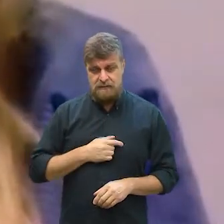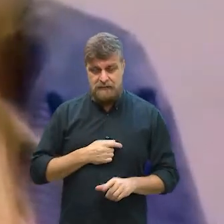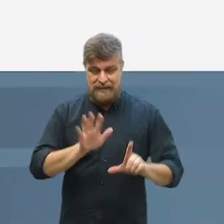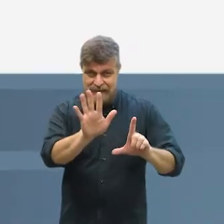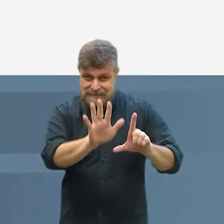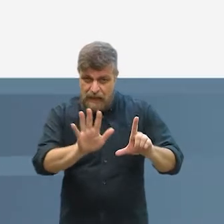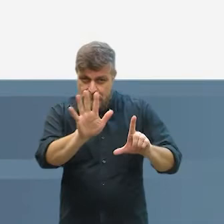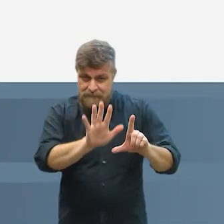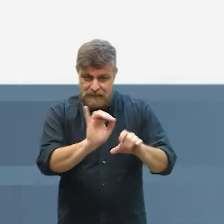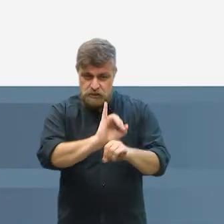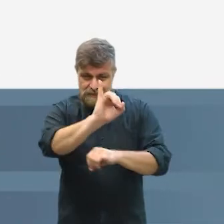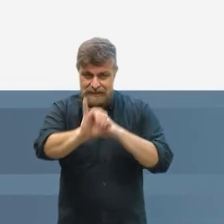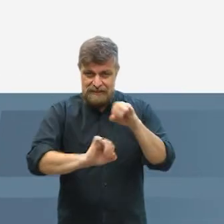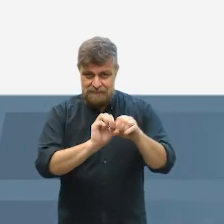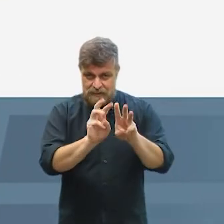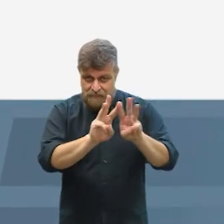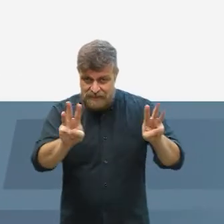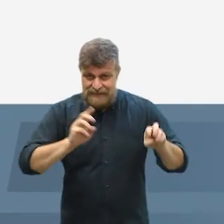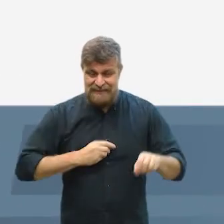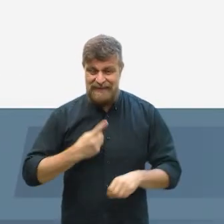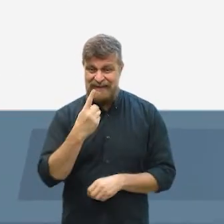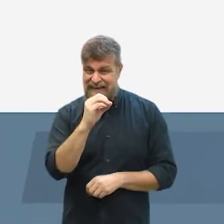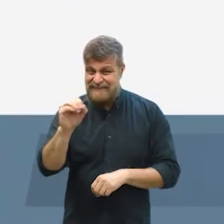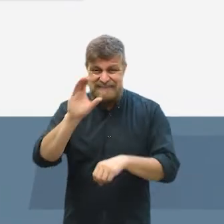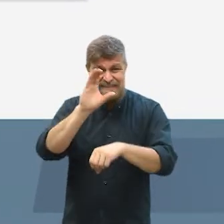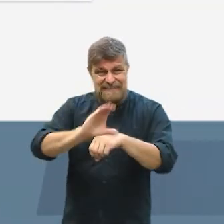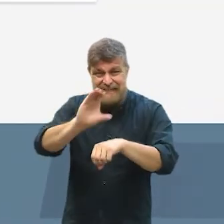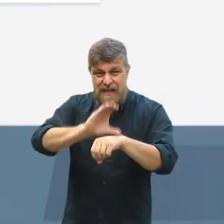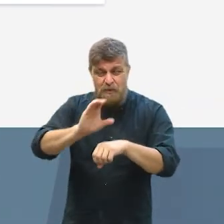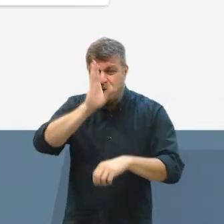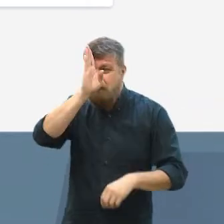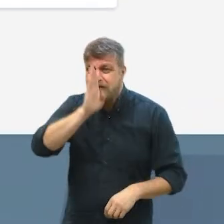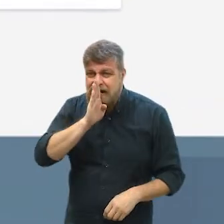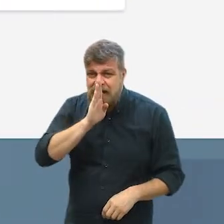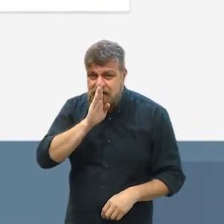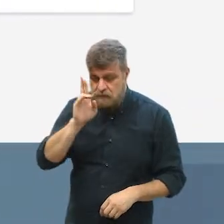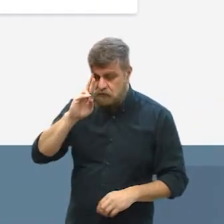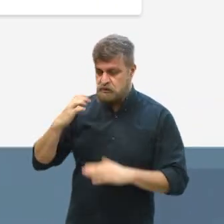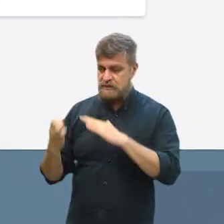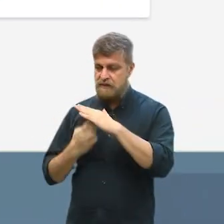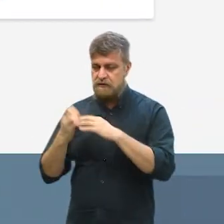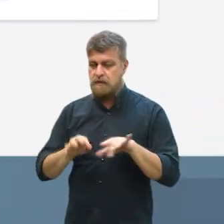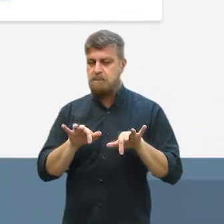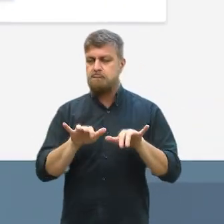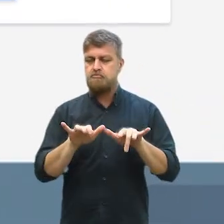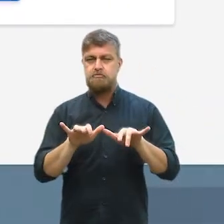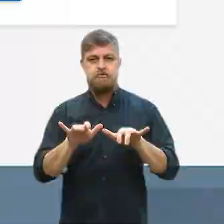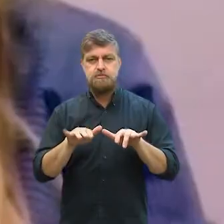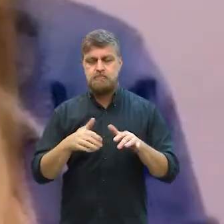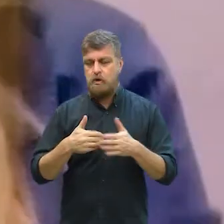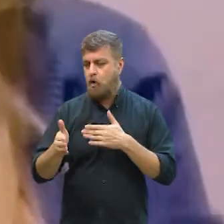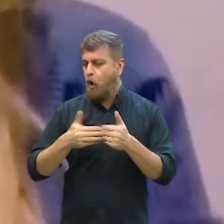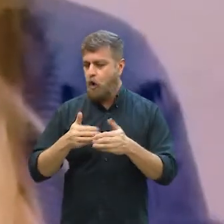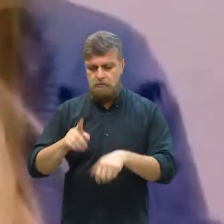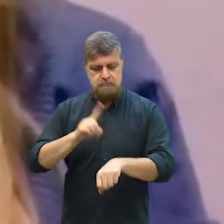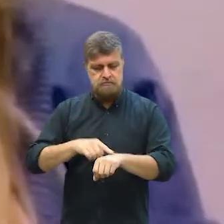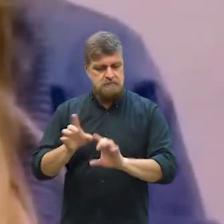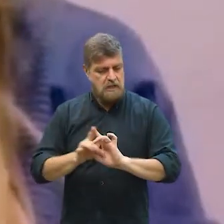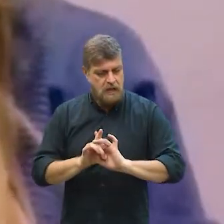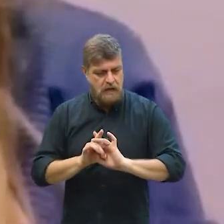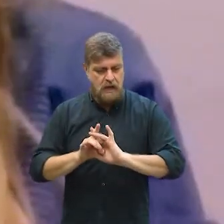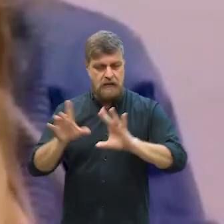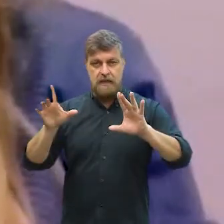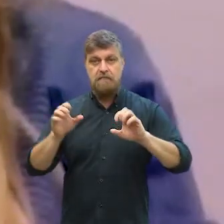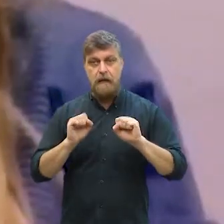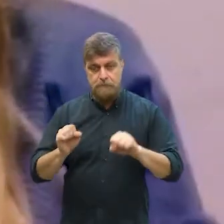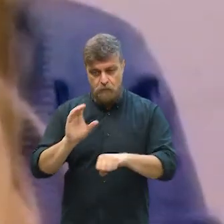do nosso ambiente virtual, existem mais de 100 cursos gratuitos em que o empreendedor ele pode acessar quando ele quiser, iniciar o